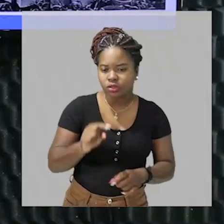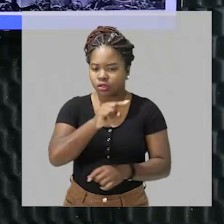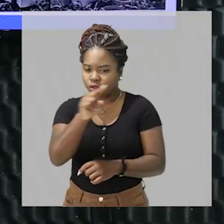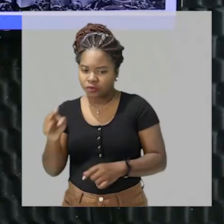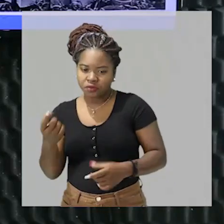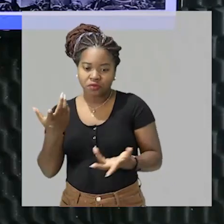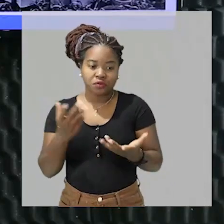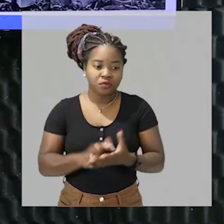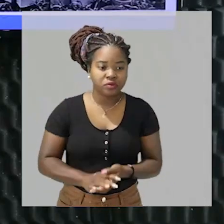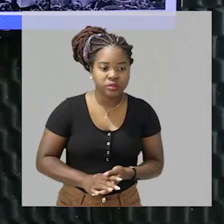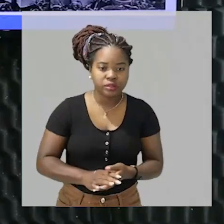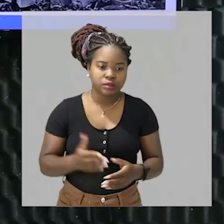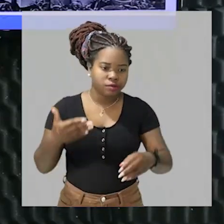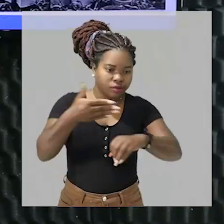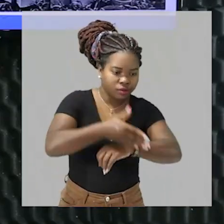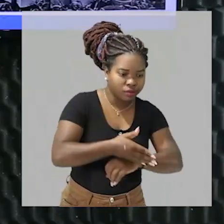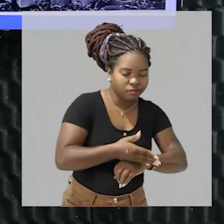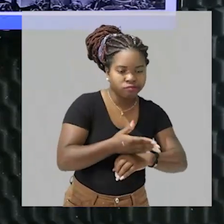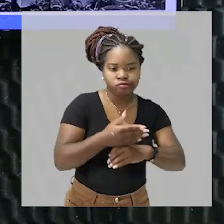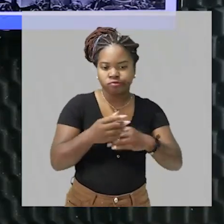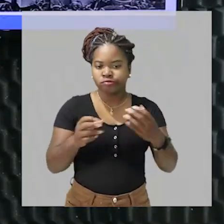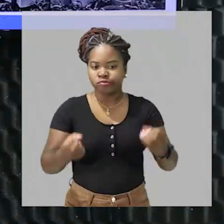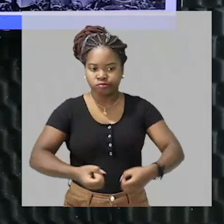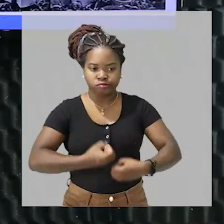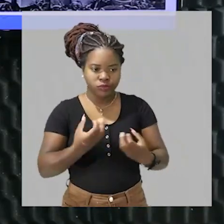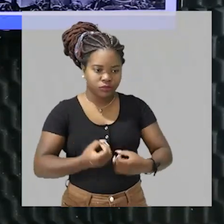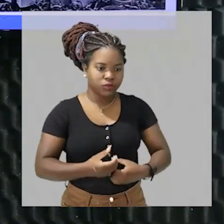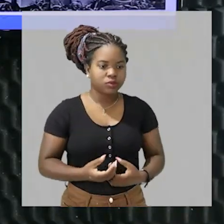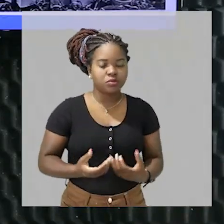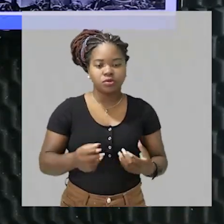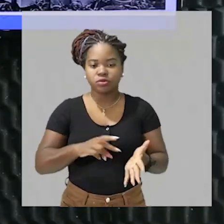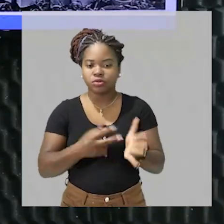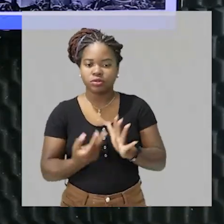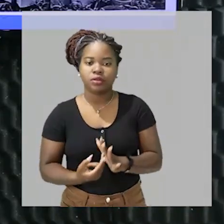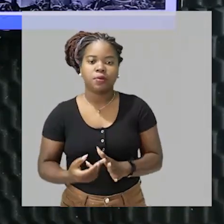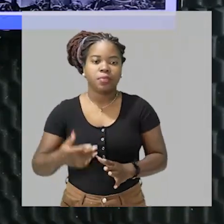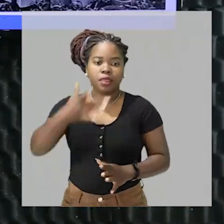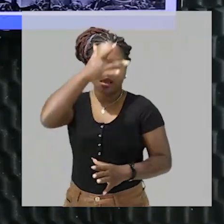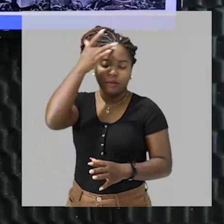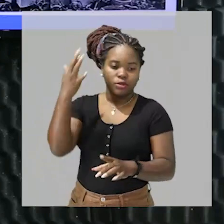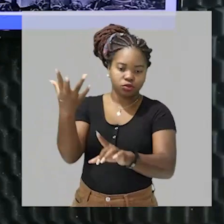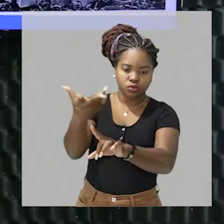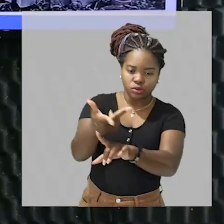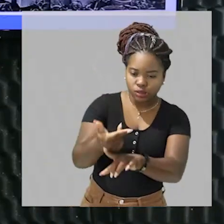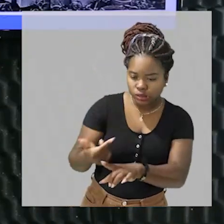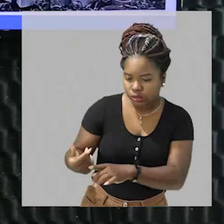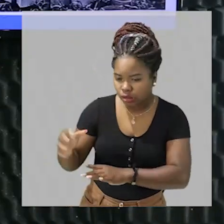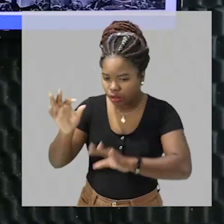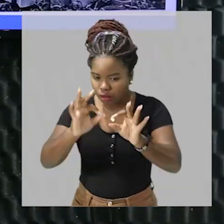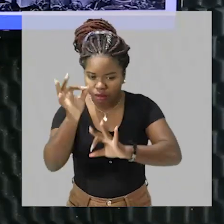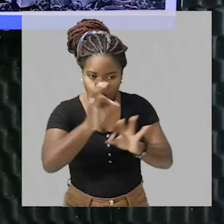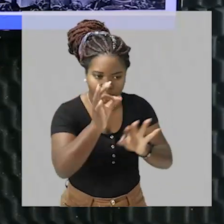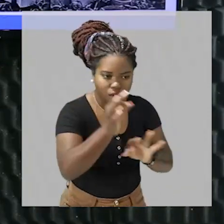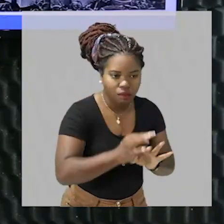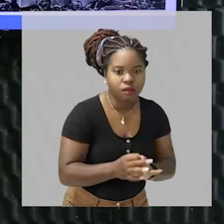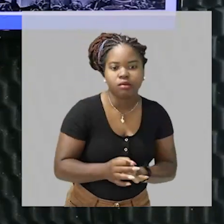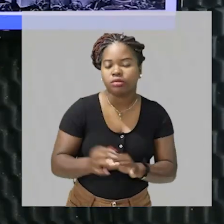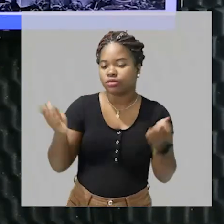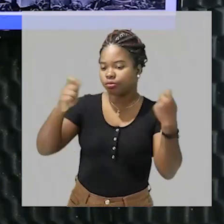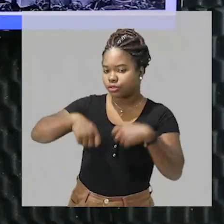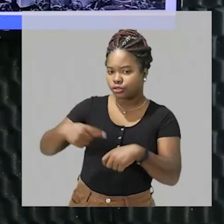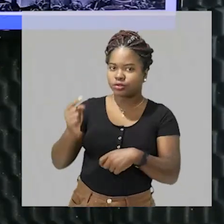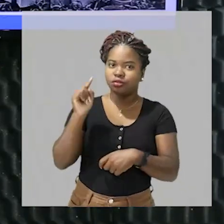tempo criava. Ou seja, a artista te permitia criar e você passava a ser também autor da